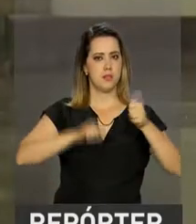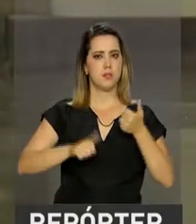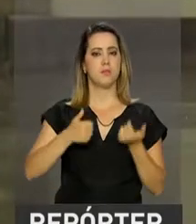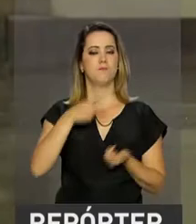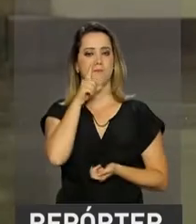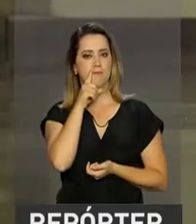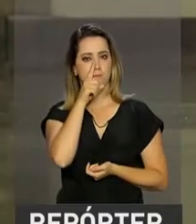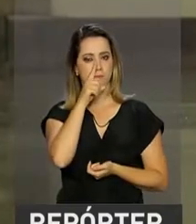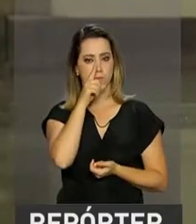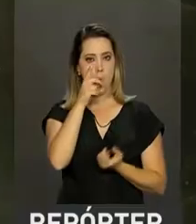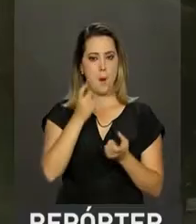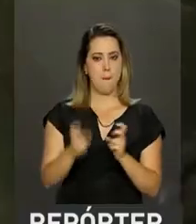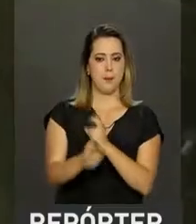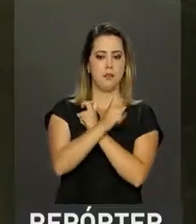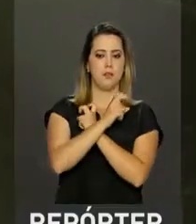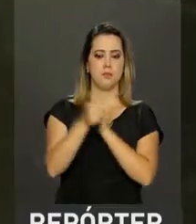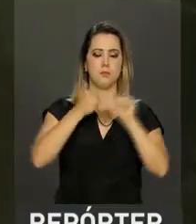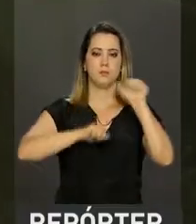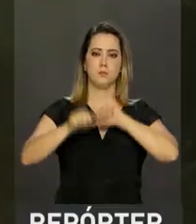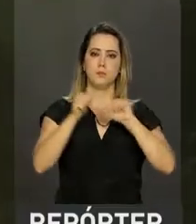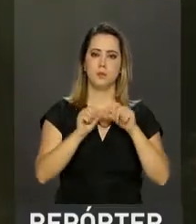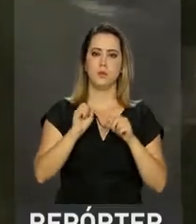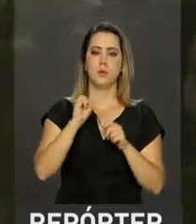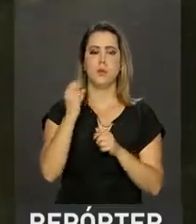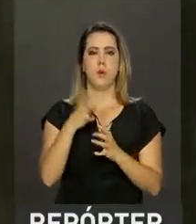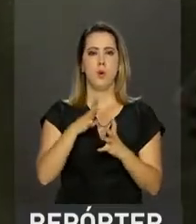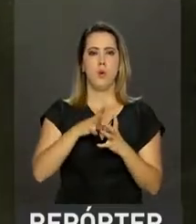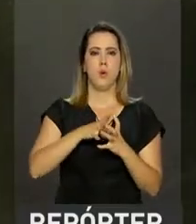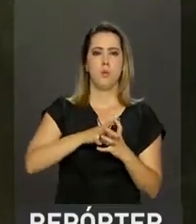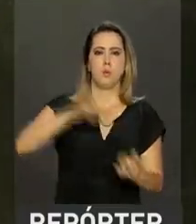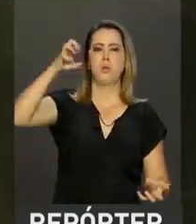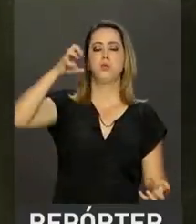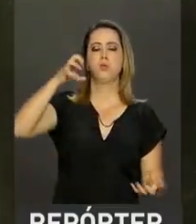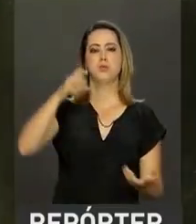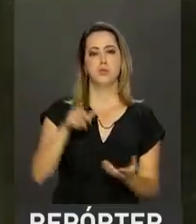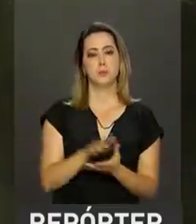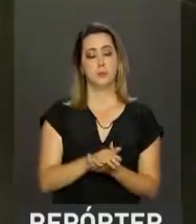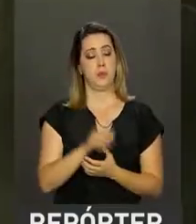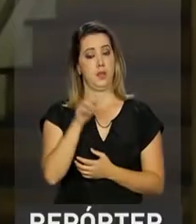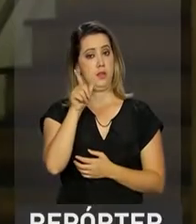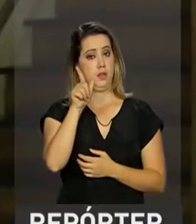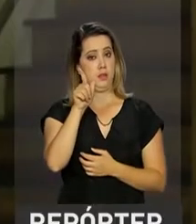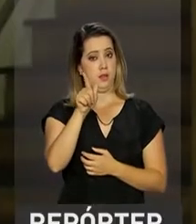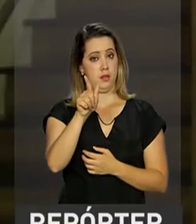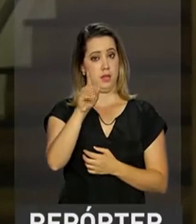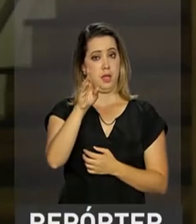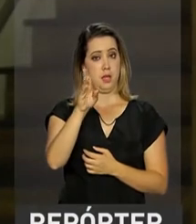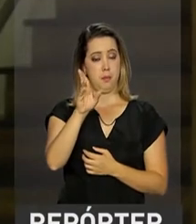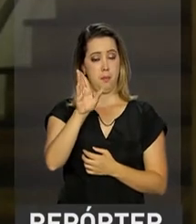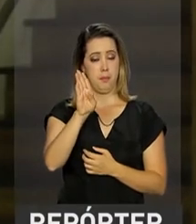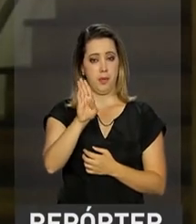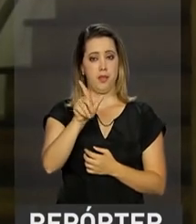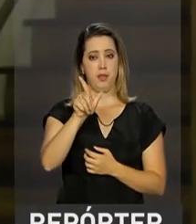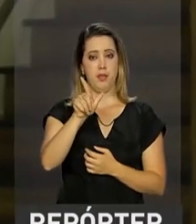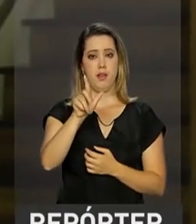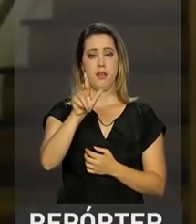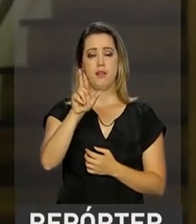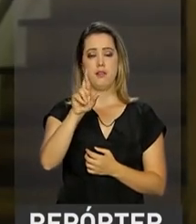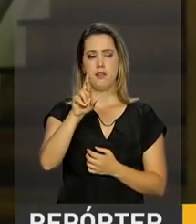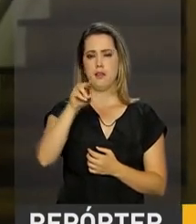riscos de natureza química biológica ou nuclear os chamados que brn o brasil já desde a